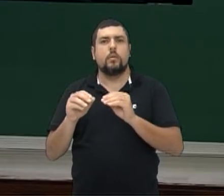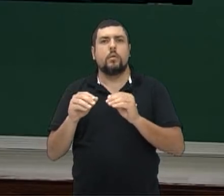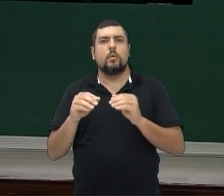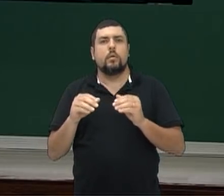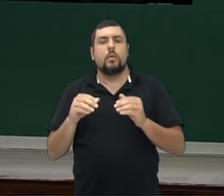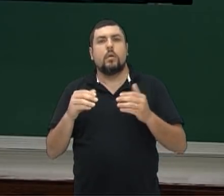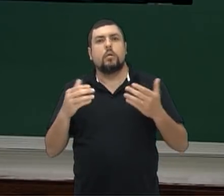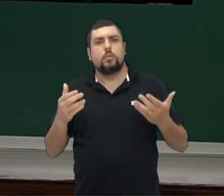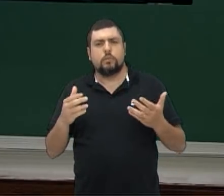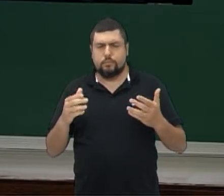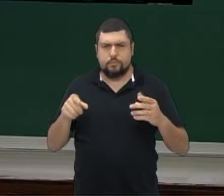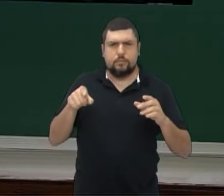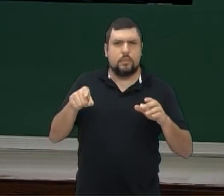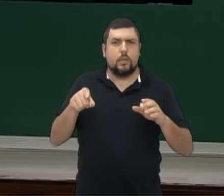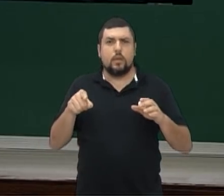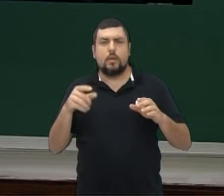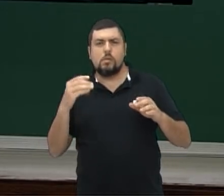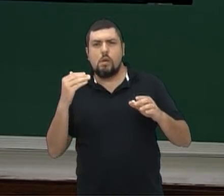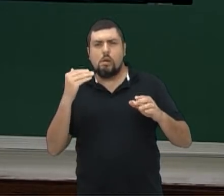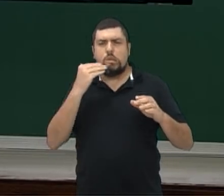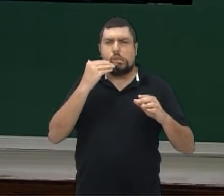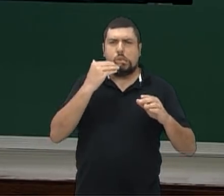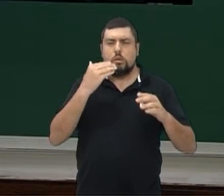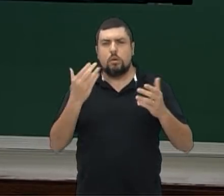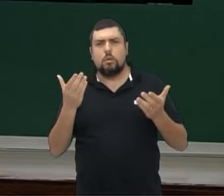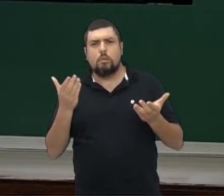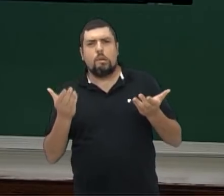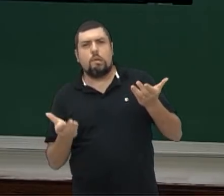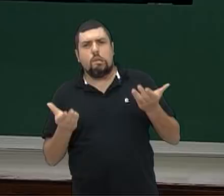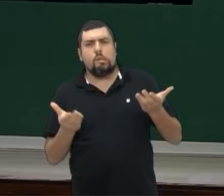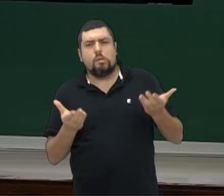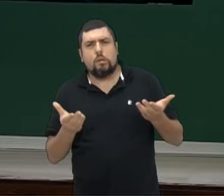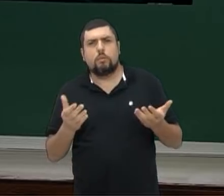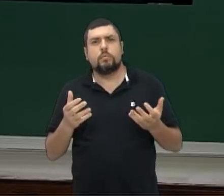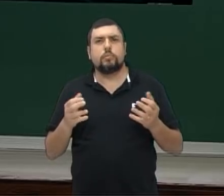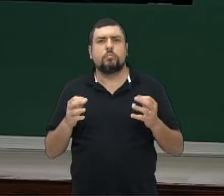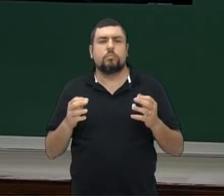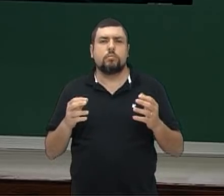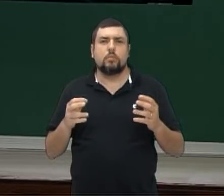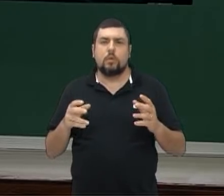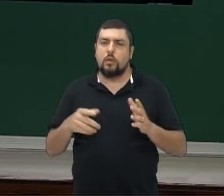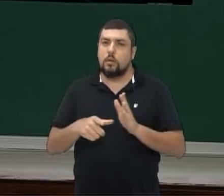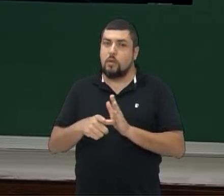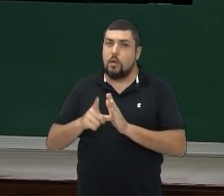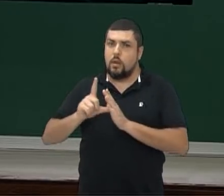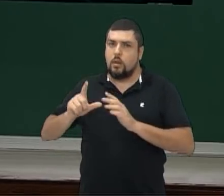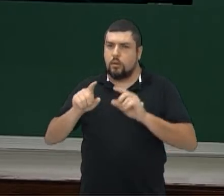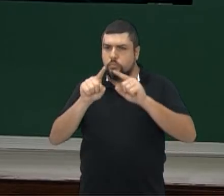aqui não foi exatamente ali que foi utilizada pelo Diogo.